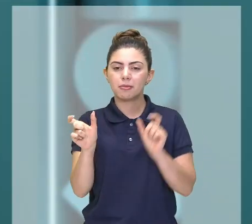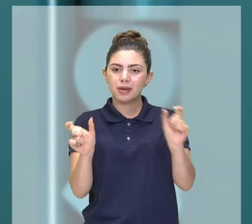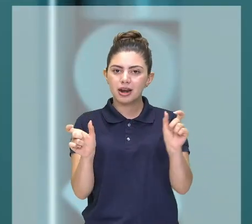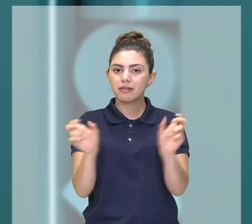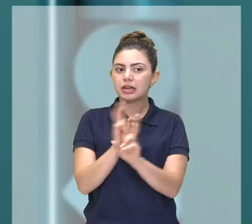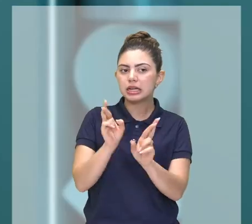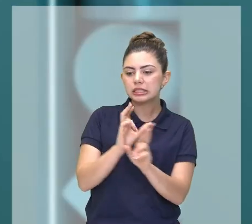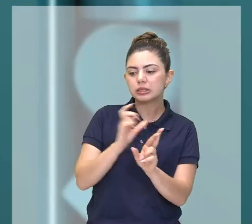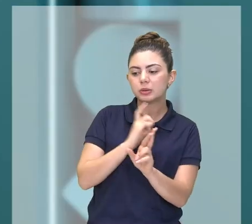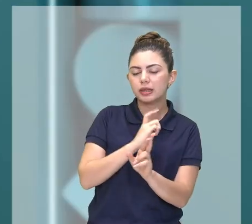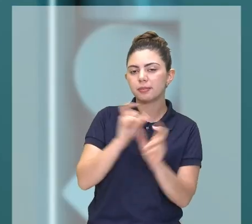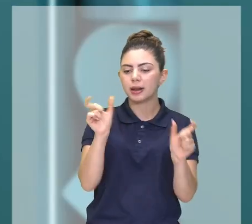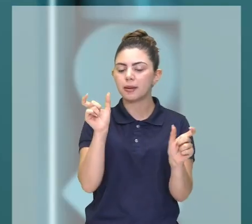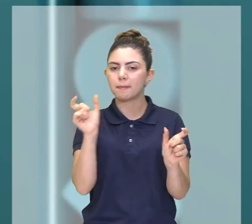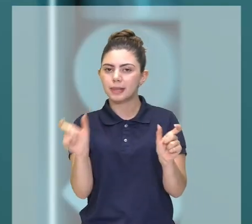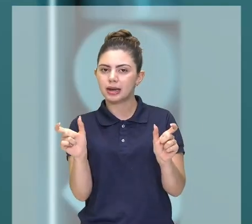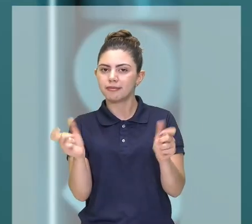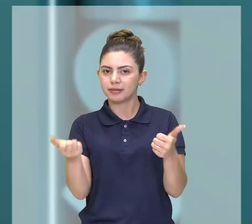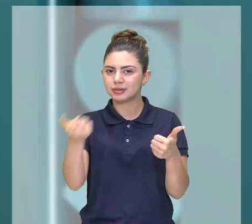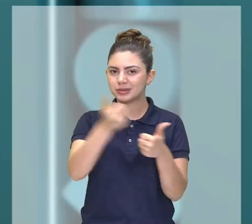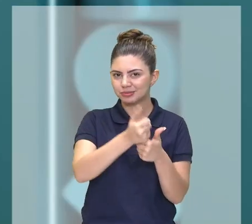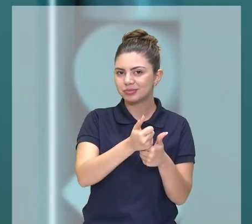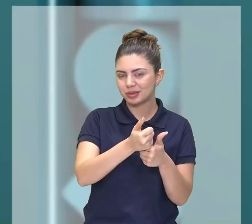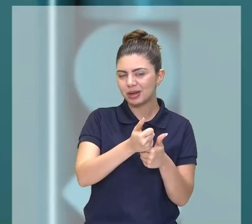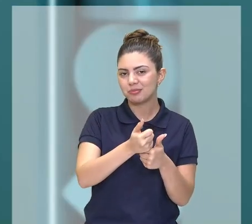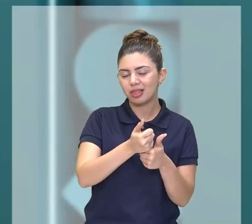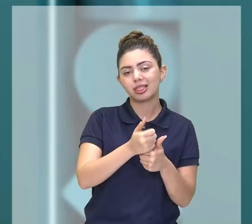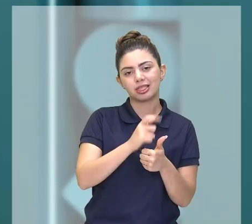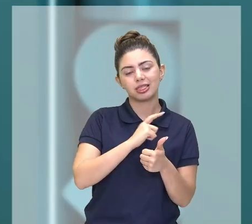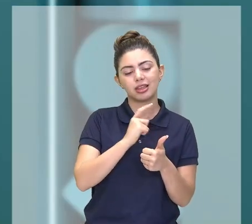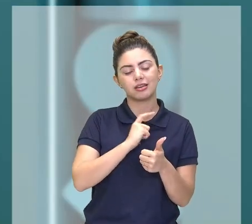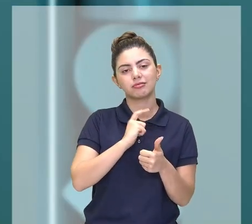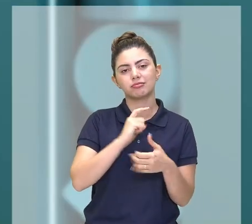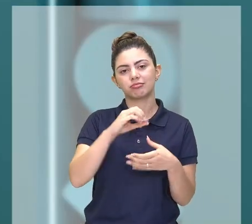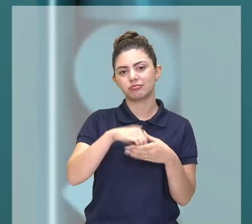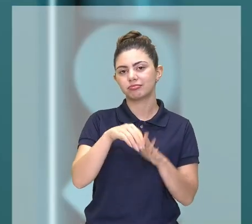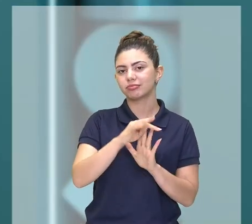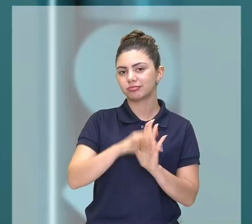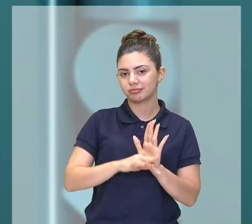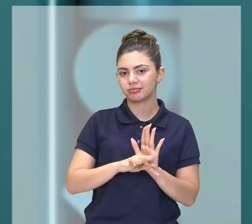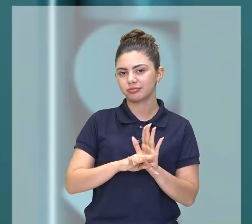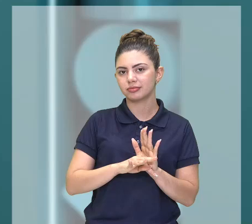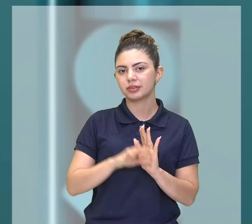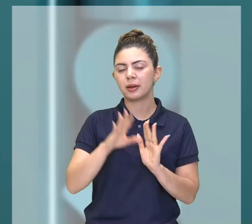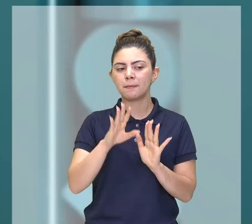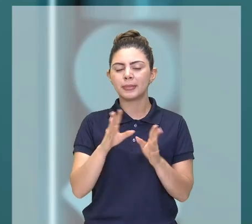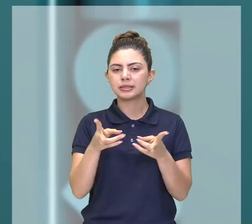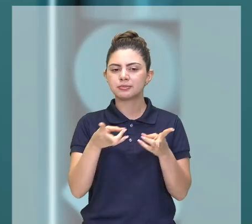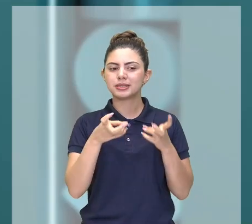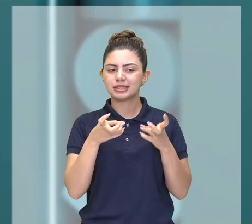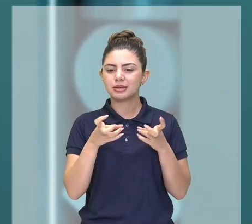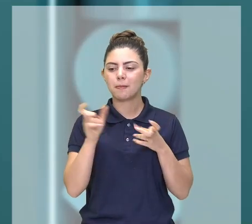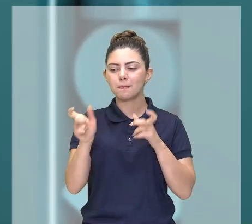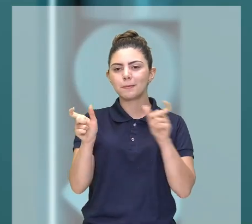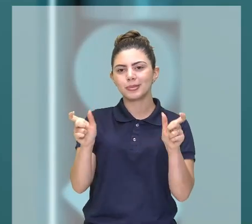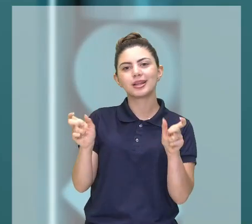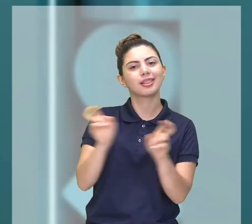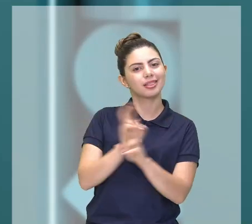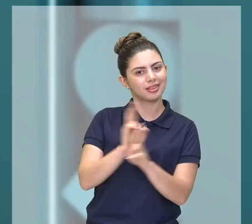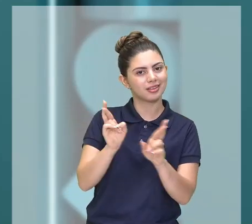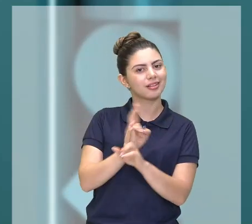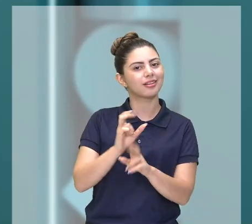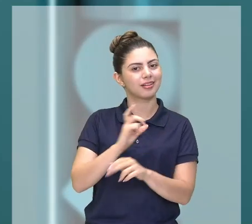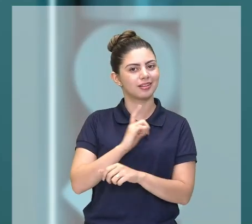substituir, como nós vimos o conceito, né, uma palavra por outra, mas que há uma relação